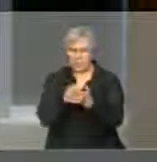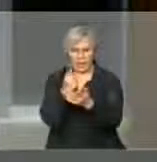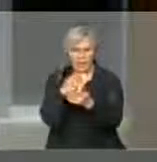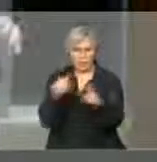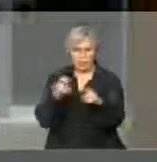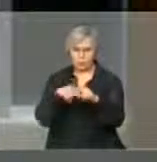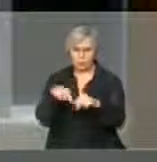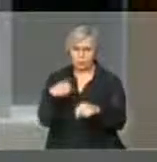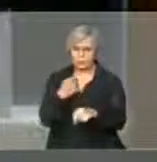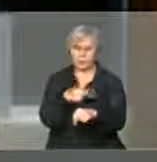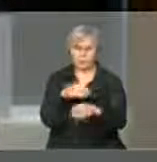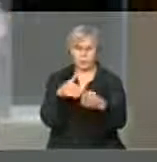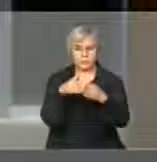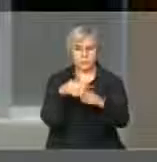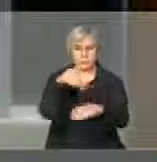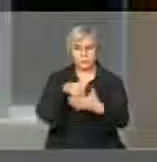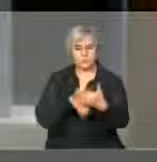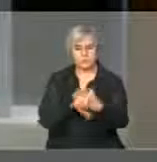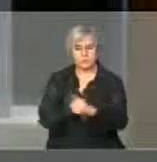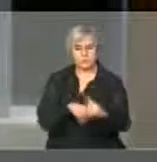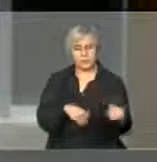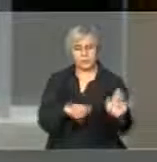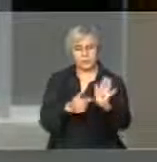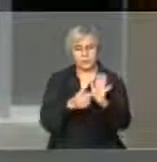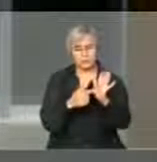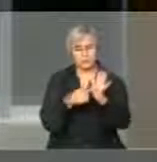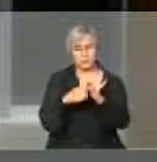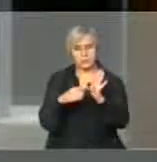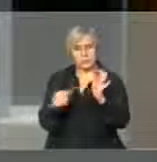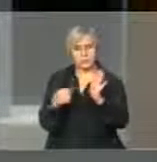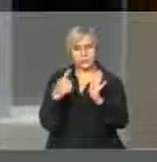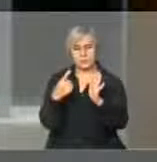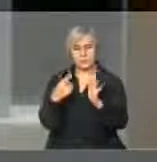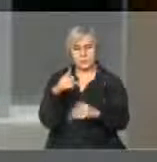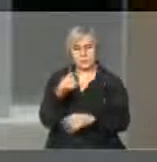orienta não ao destaque 1 do PSDB. Muito obrigado.